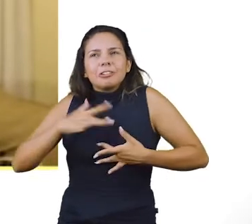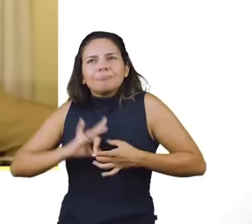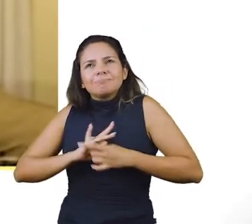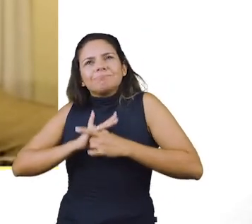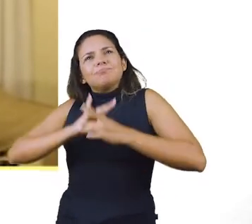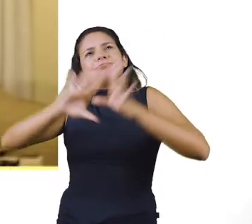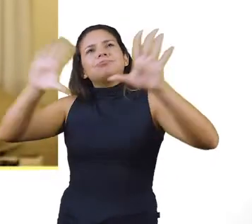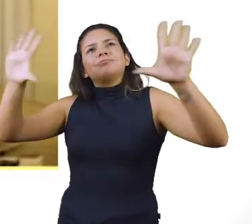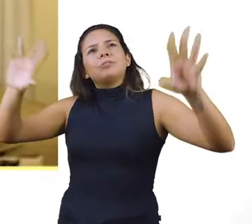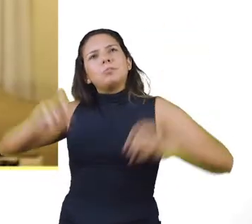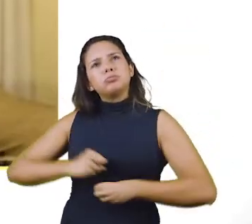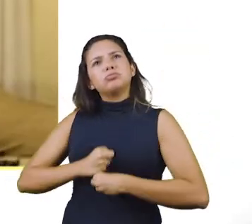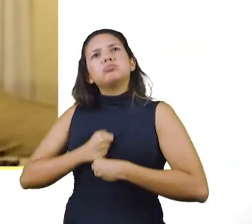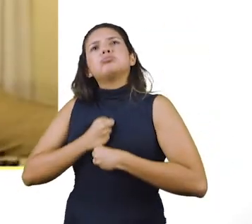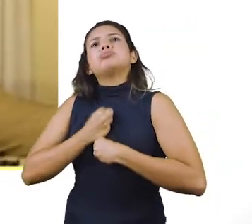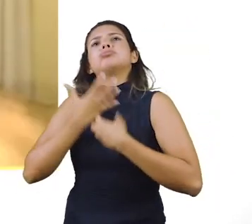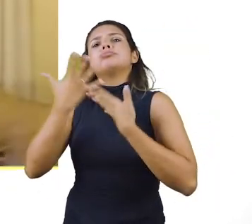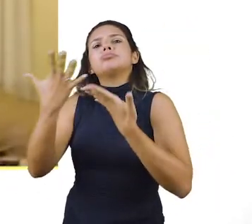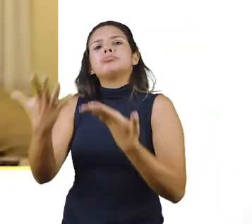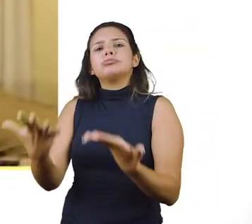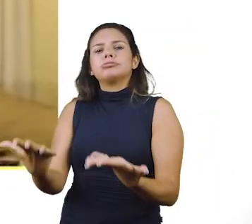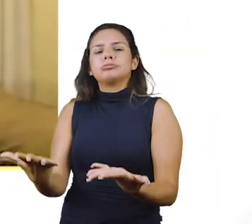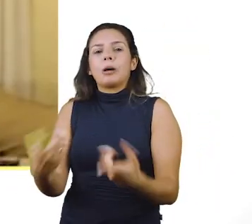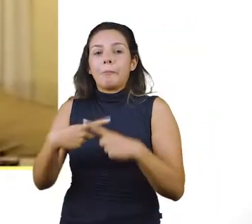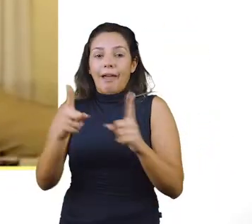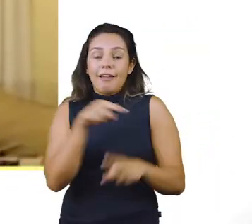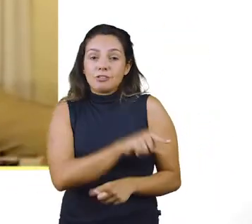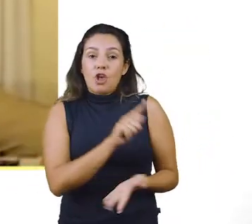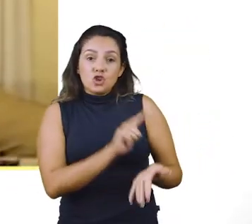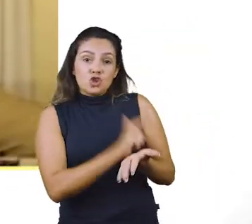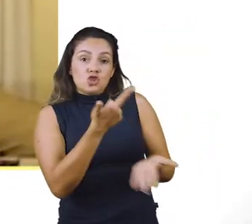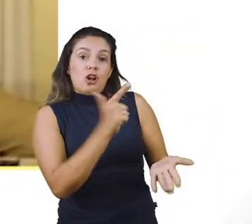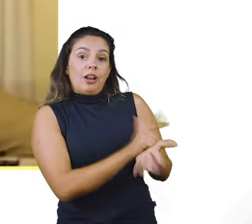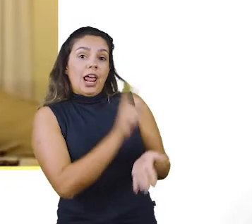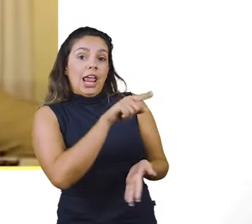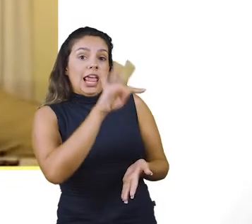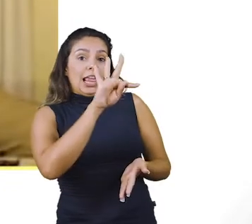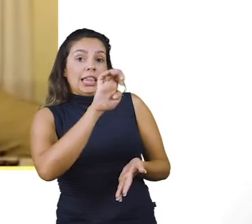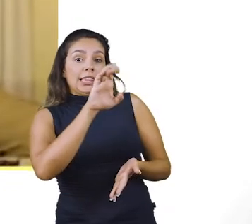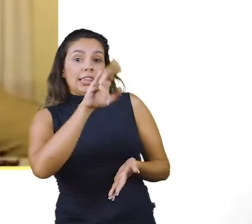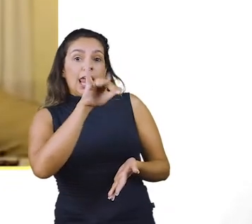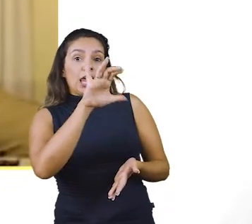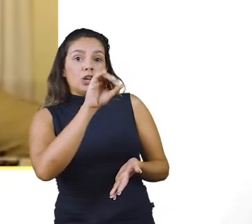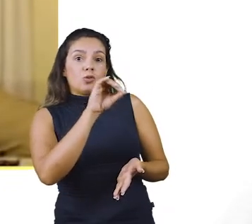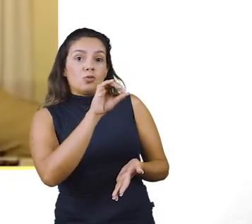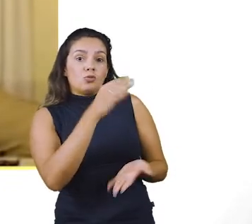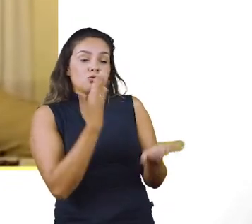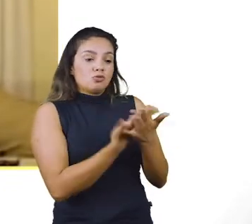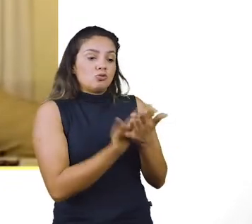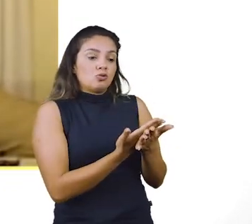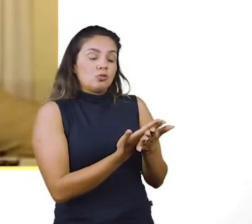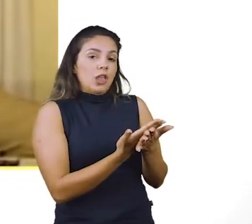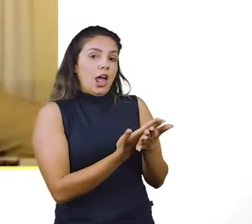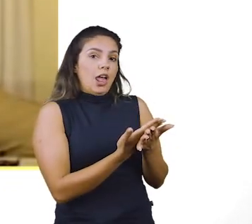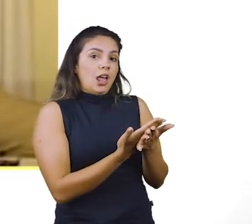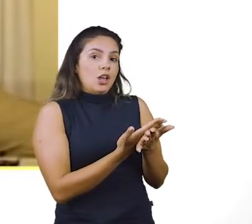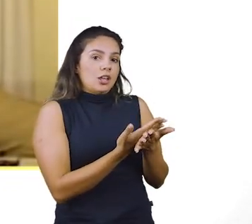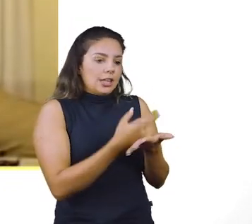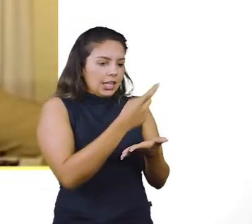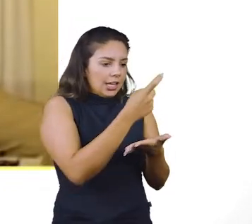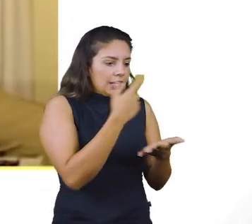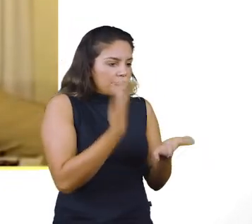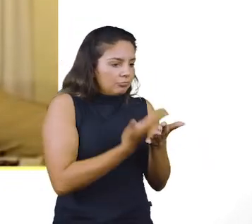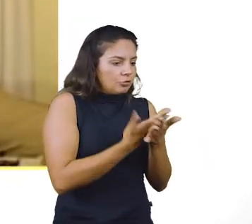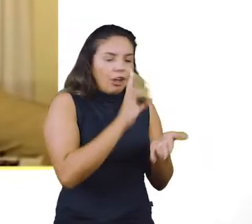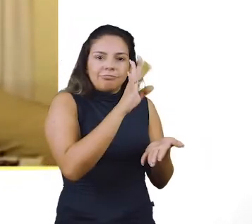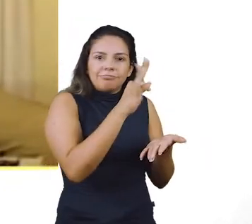tem todas as técnicas, né? O jornalismo, ele é técnico, ele precisa de ter a técnica, e muito mais em TV, que você tem um tempo